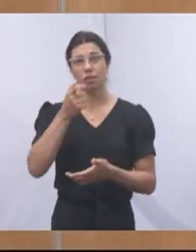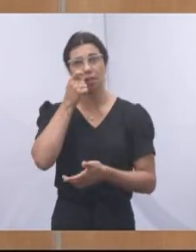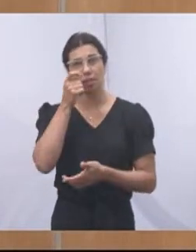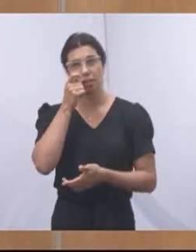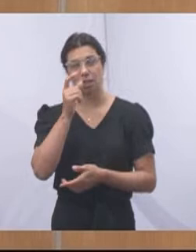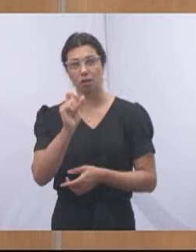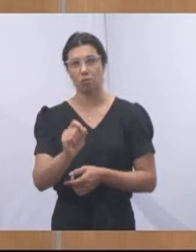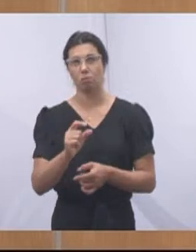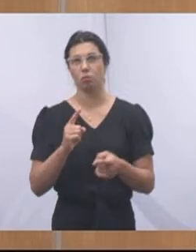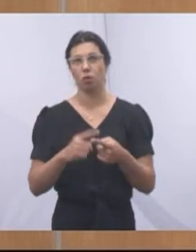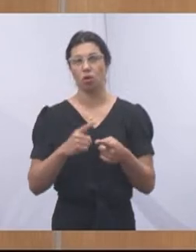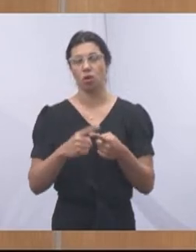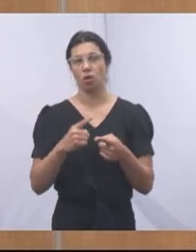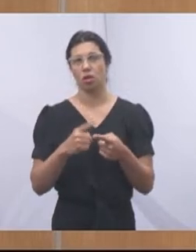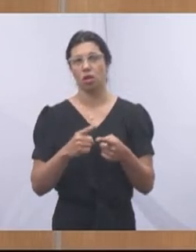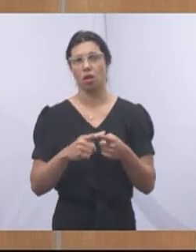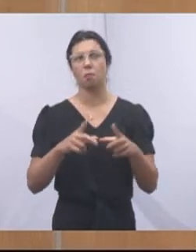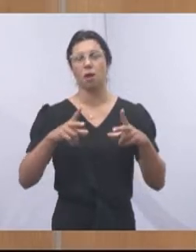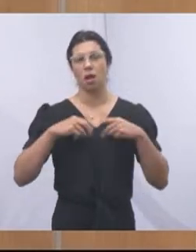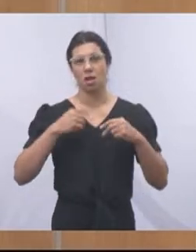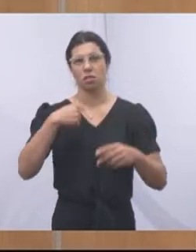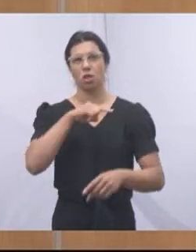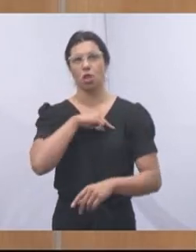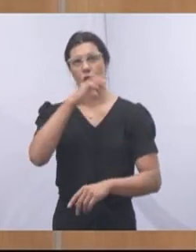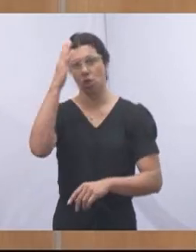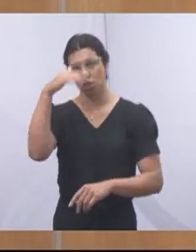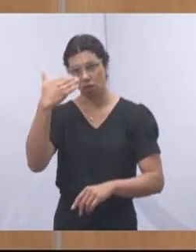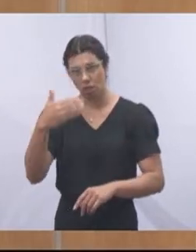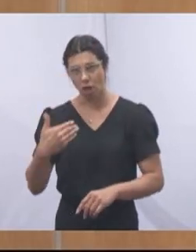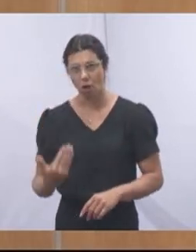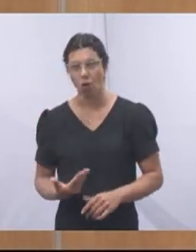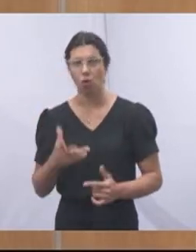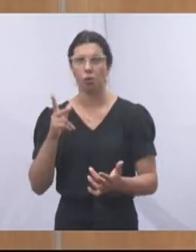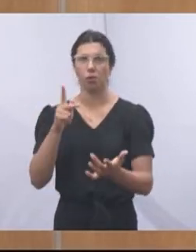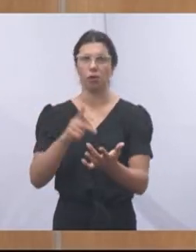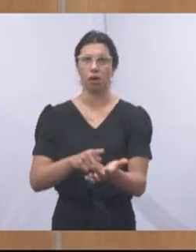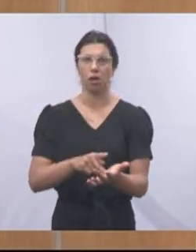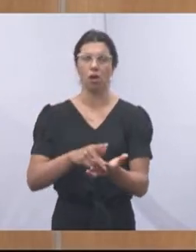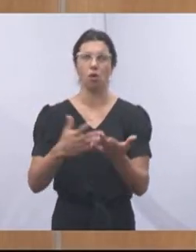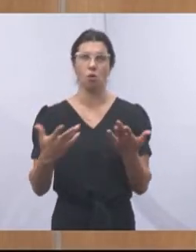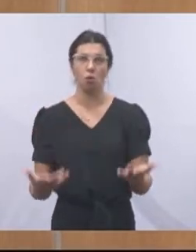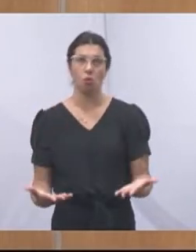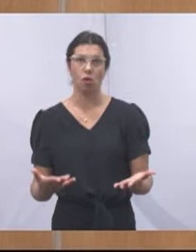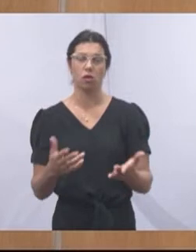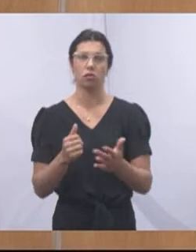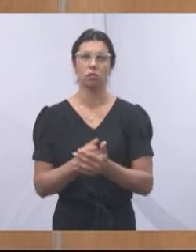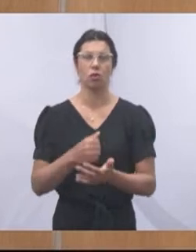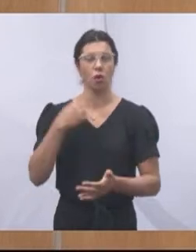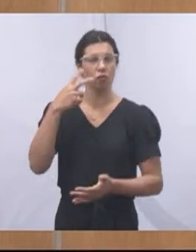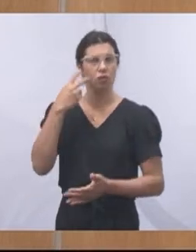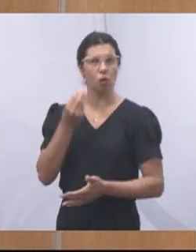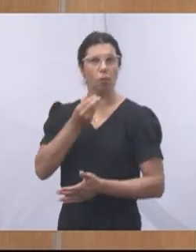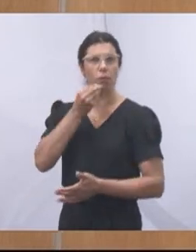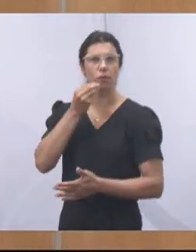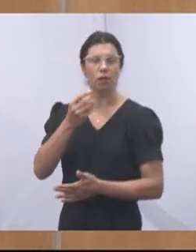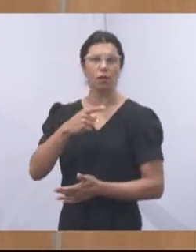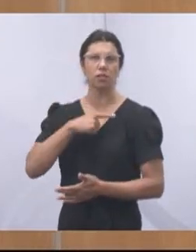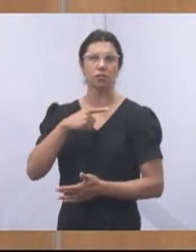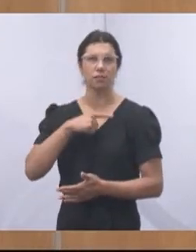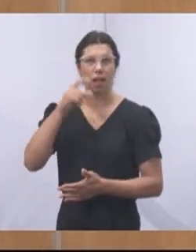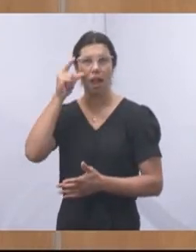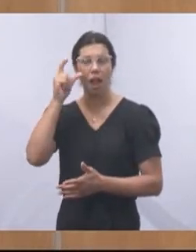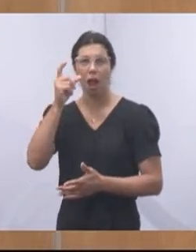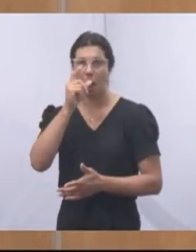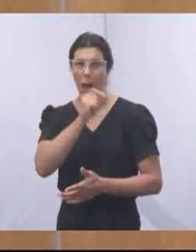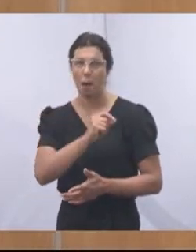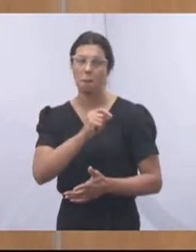interessante, porque realmente merece toda a nossa honra. Quando o vereador tem essa oportunidade, Abner,